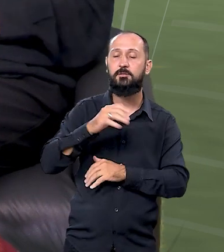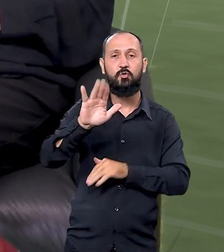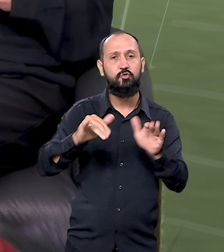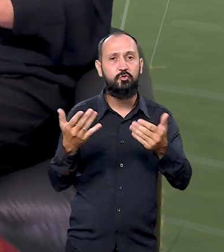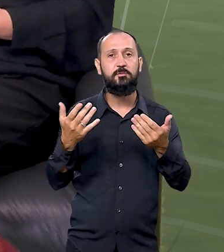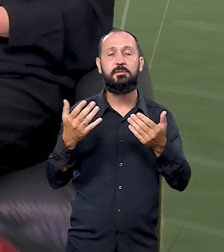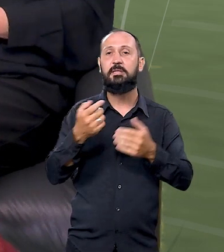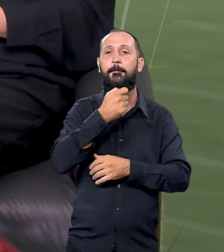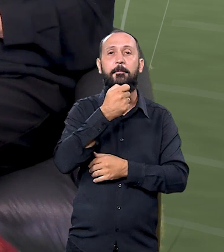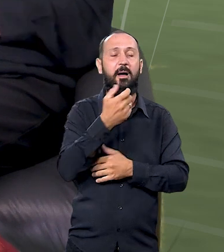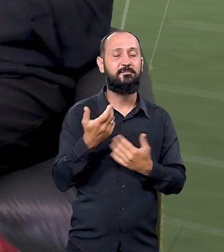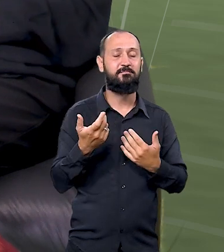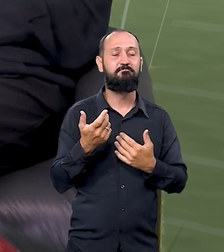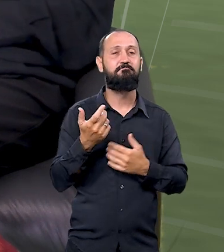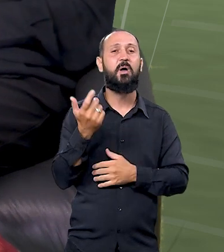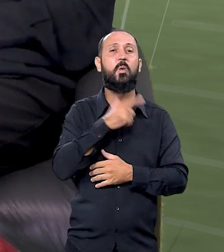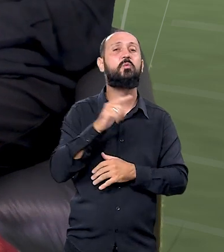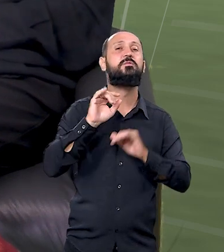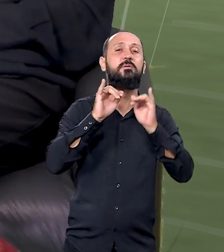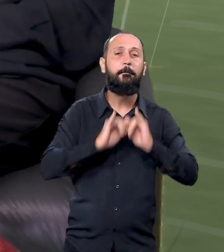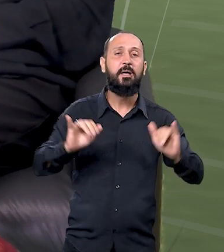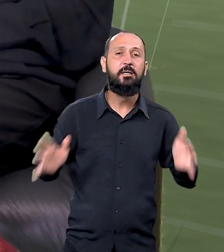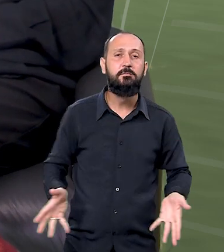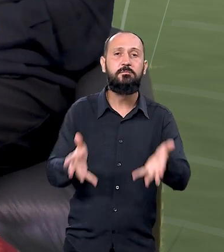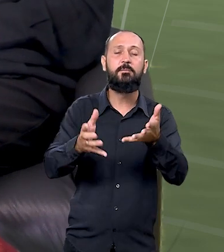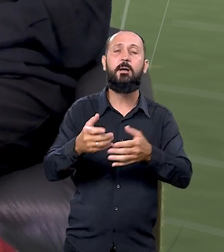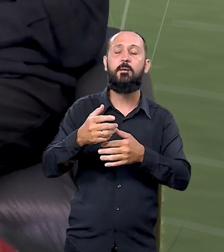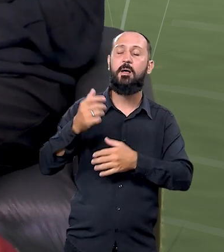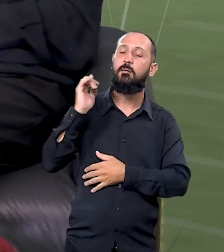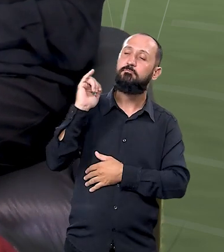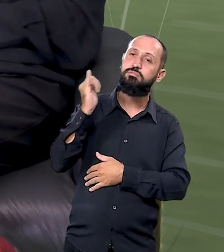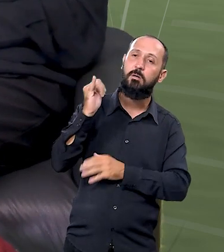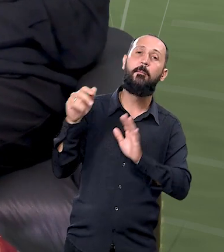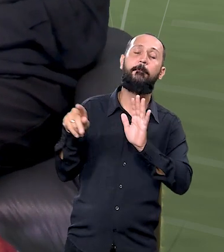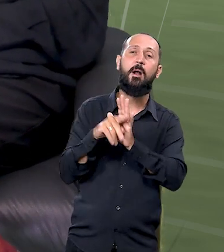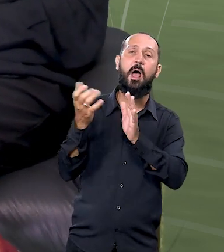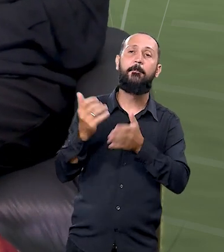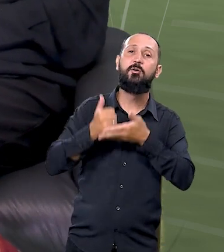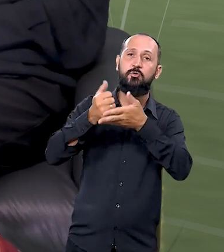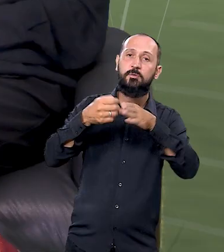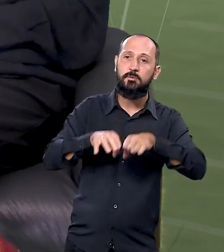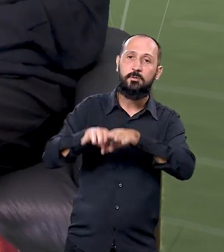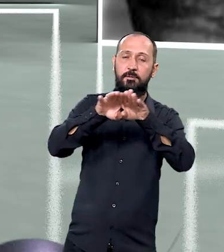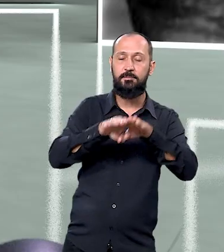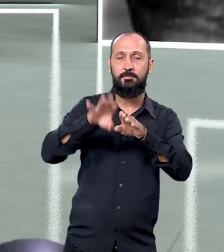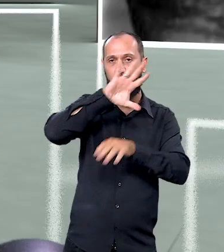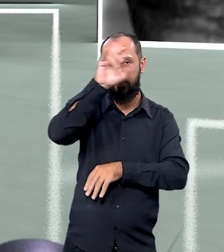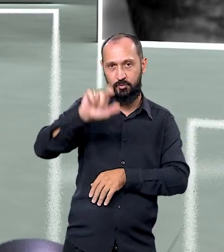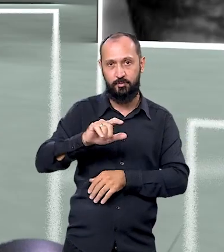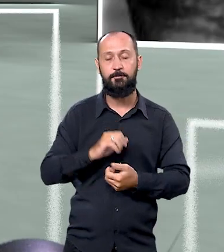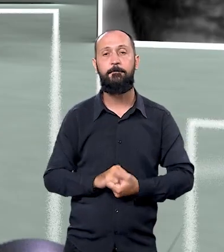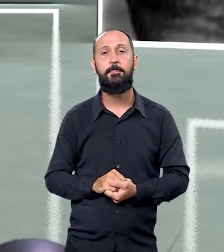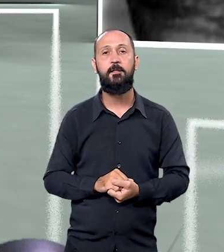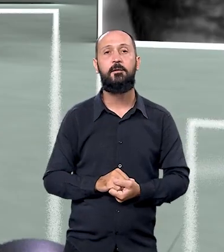narrativa pró-equidade em Mato Grosso do Sul. Manuela, e quando a gente fala do enfrentamento à violência contra as mulheres aqui no Mato